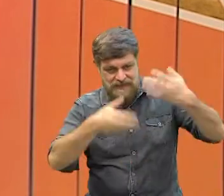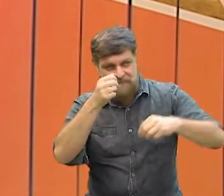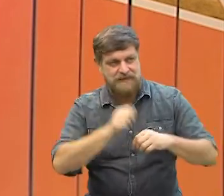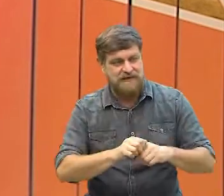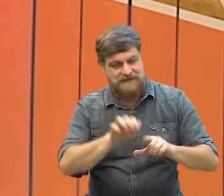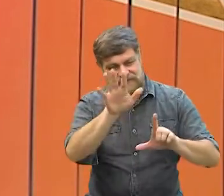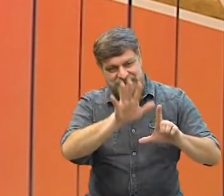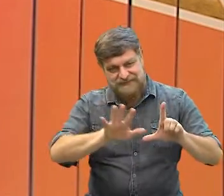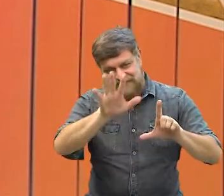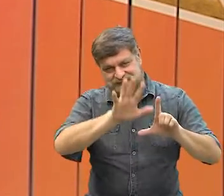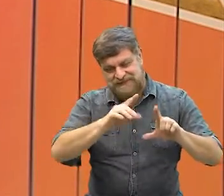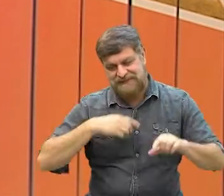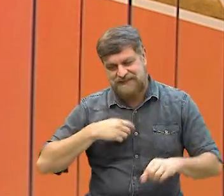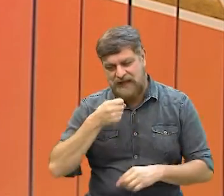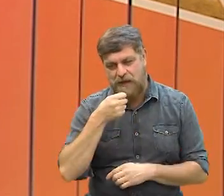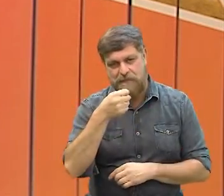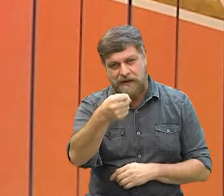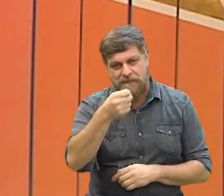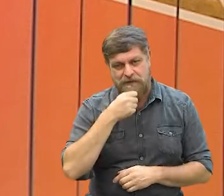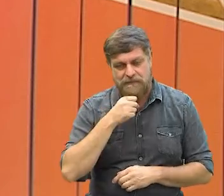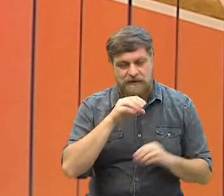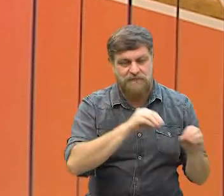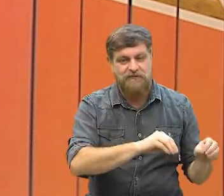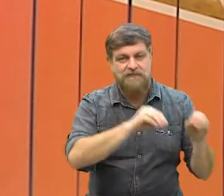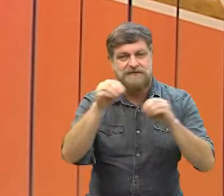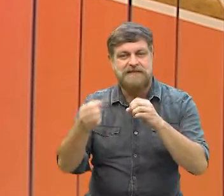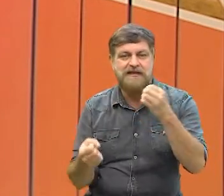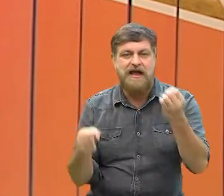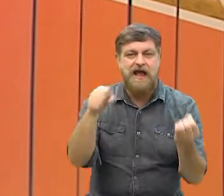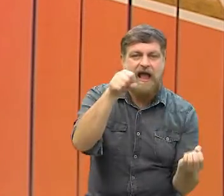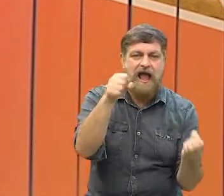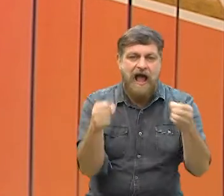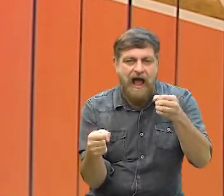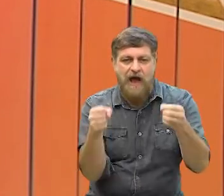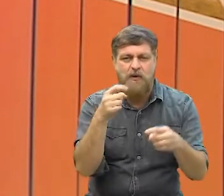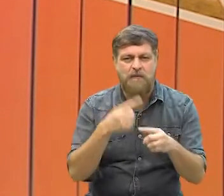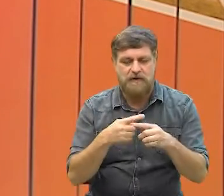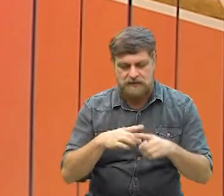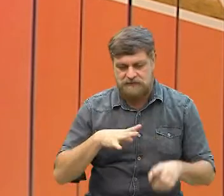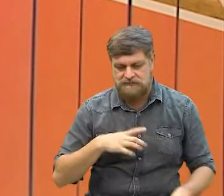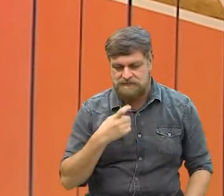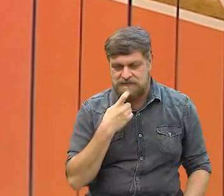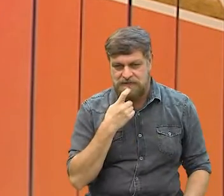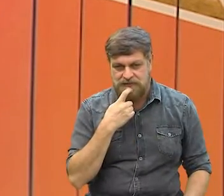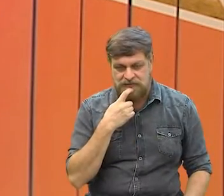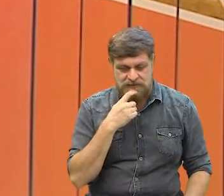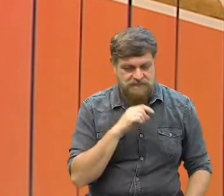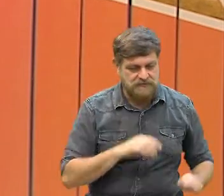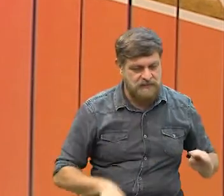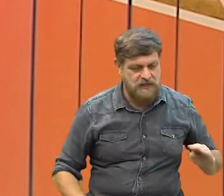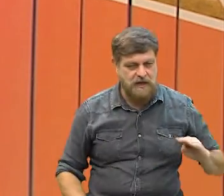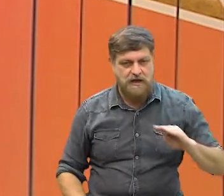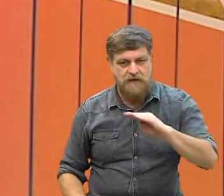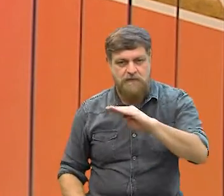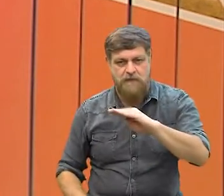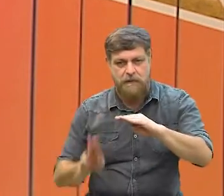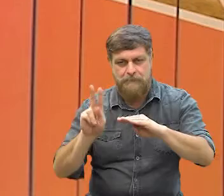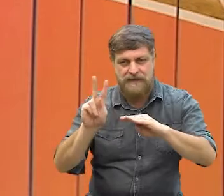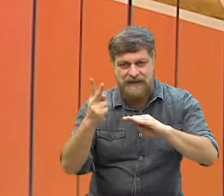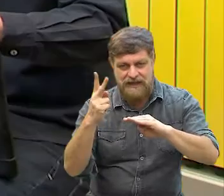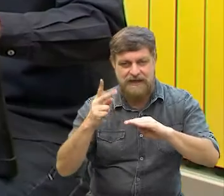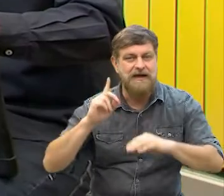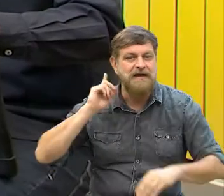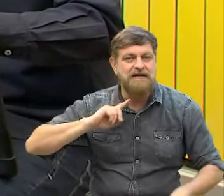cenário que está sendo a nossa entrevista no carro, no dia de hoje, Campinas sentido Belo Horizonte para acertar com